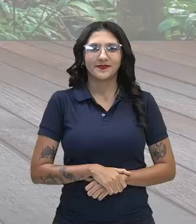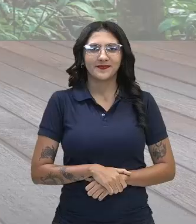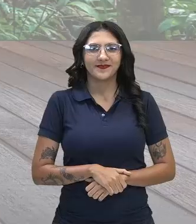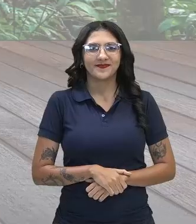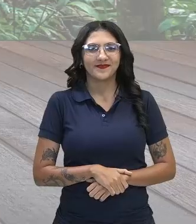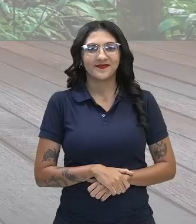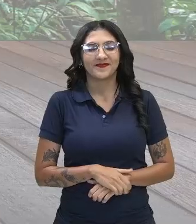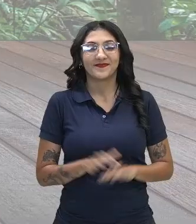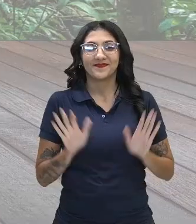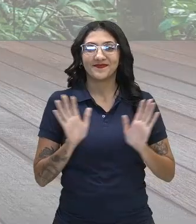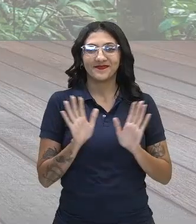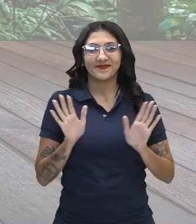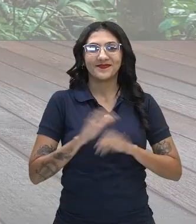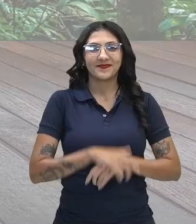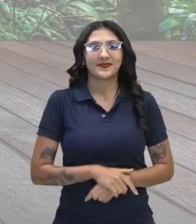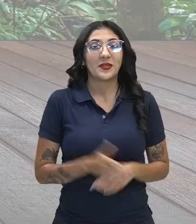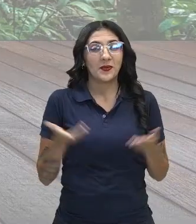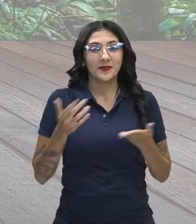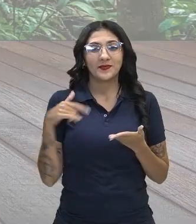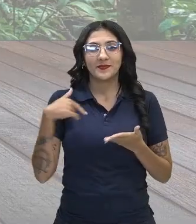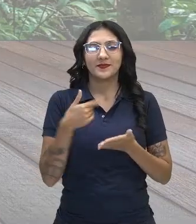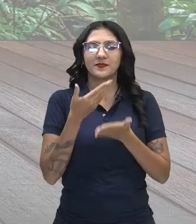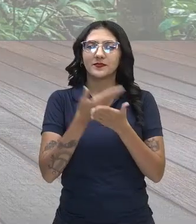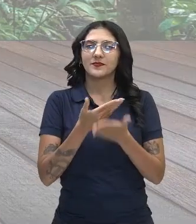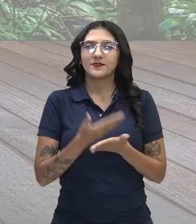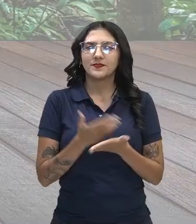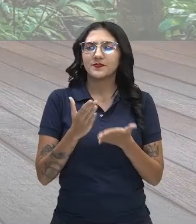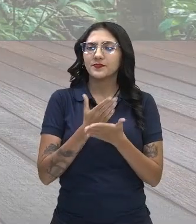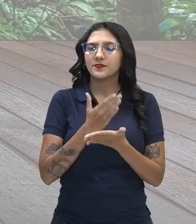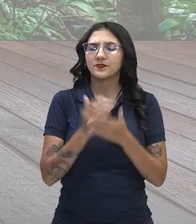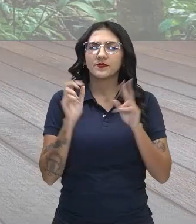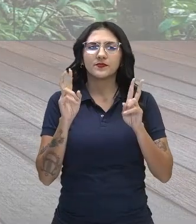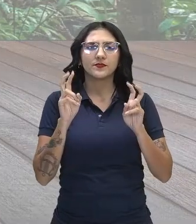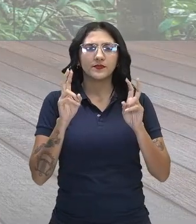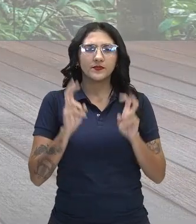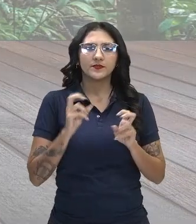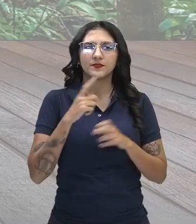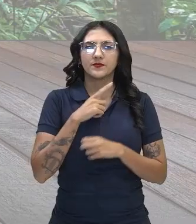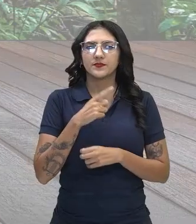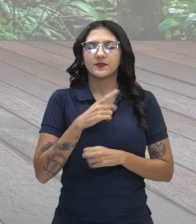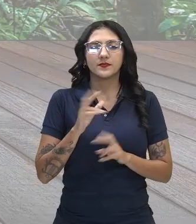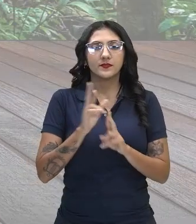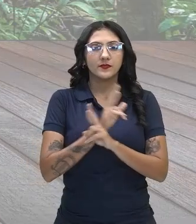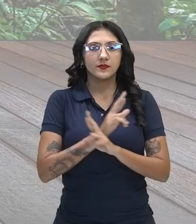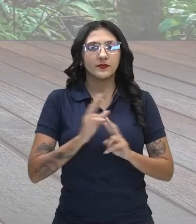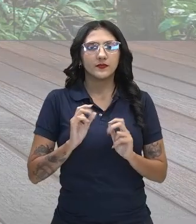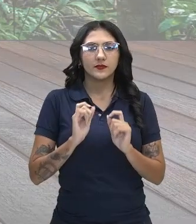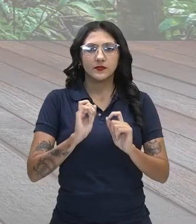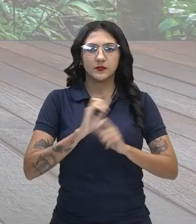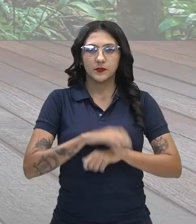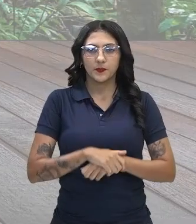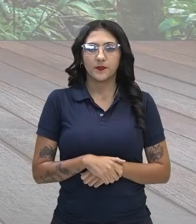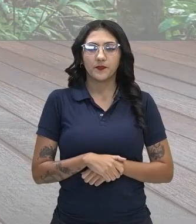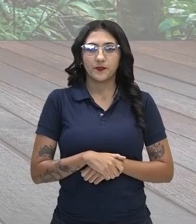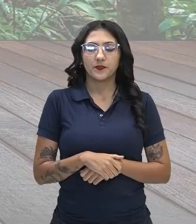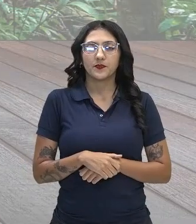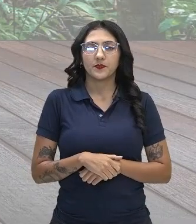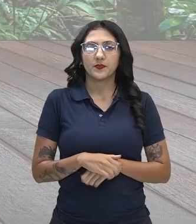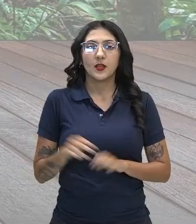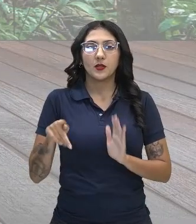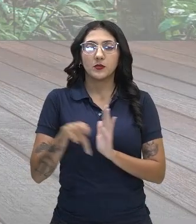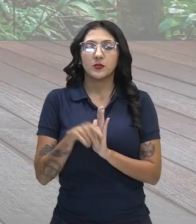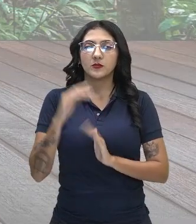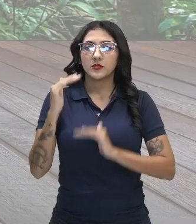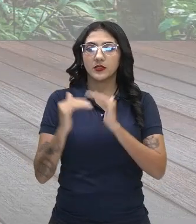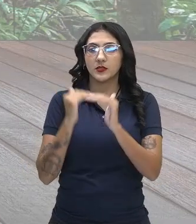Olá! Hoje nós estudaremos sobre algumas situações e que vai estar relacionado sobre o desenvolvimento